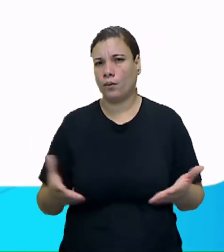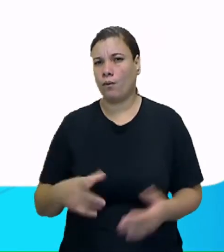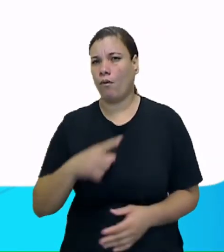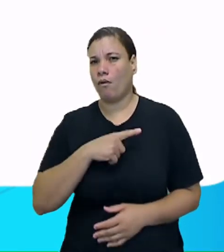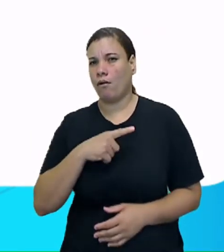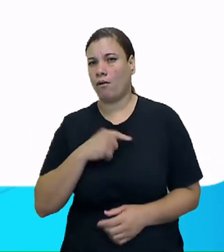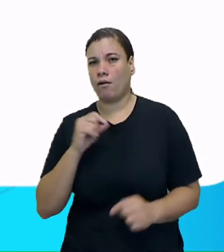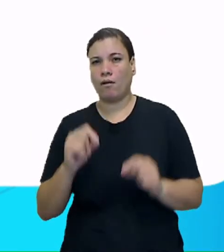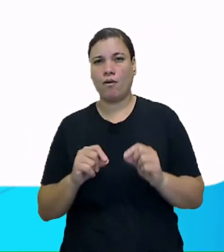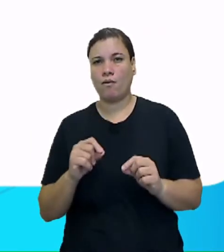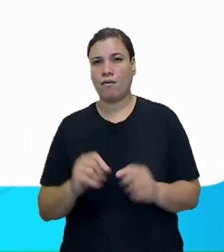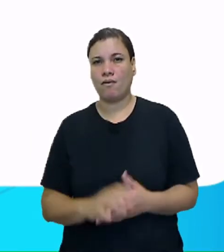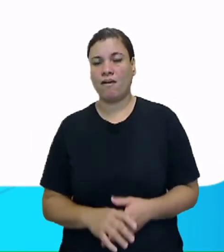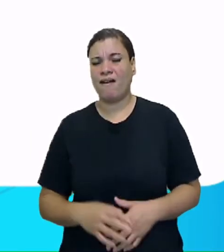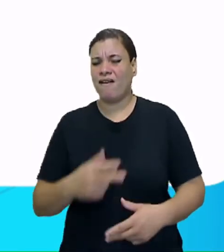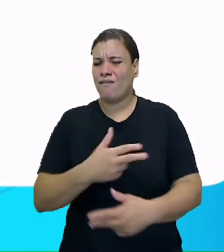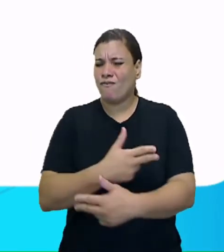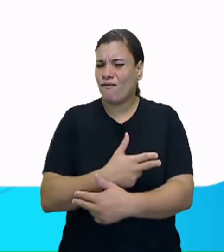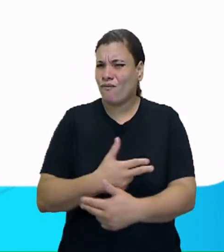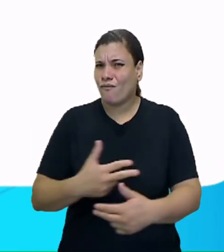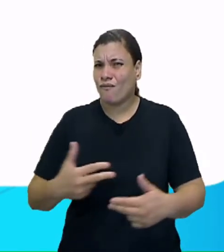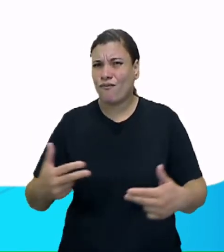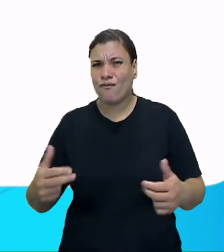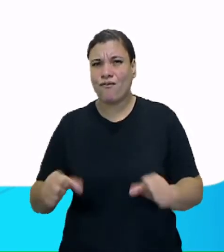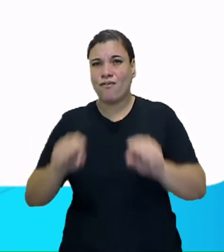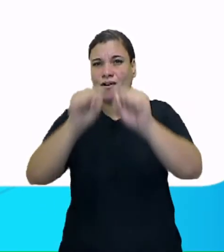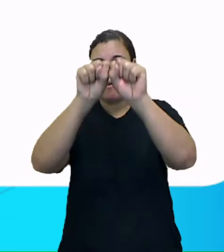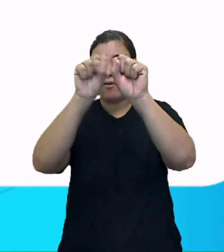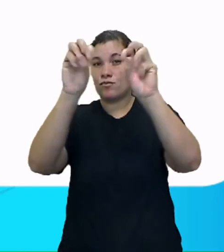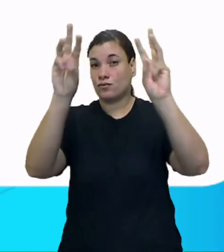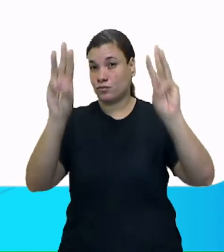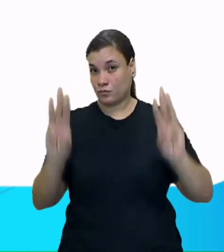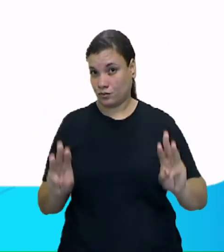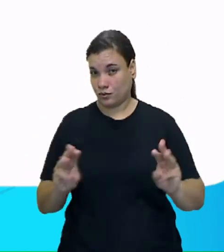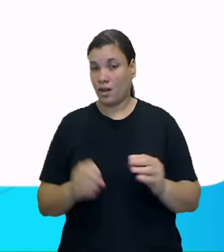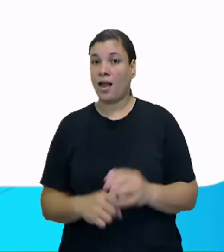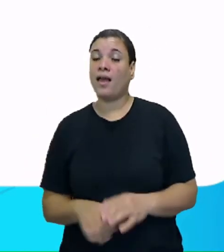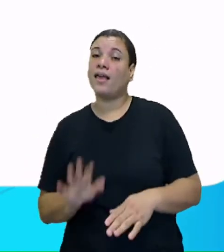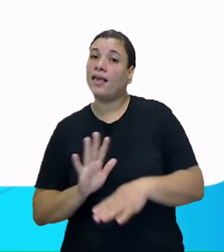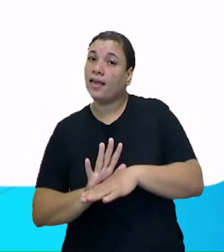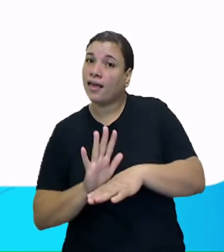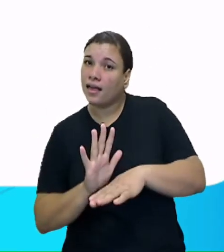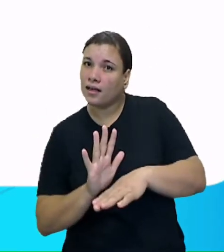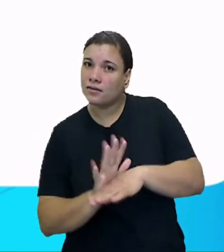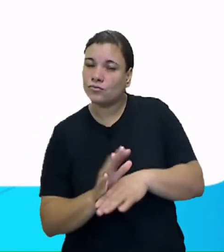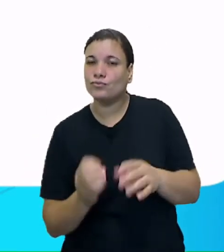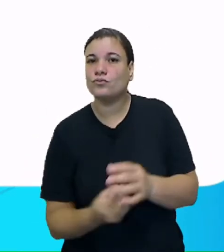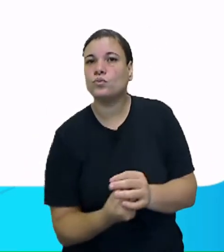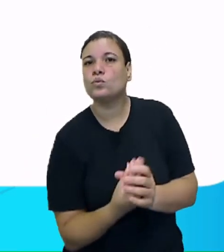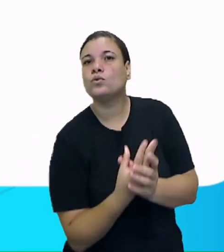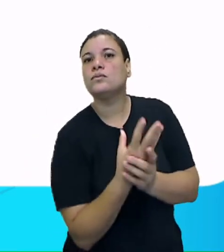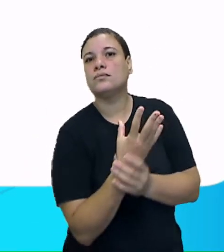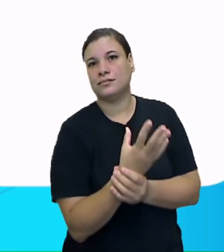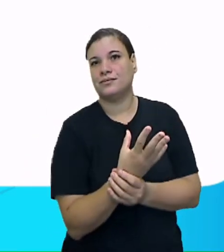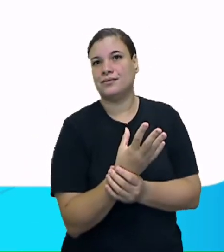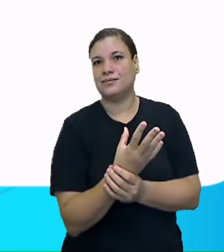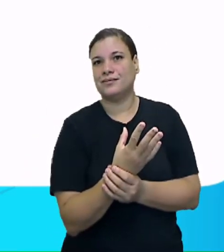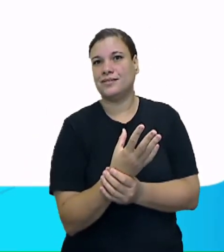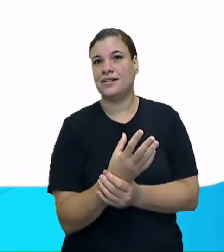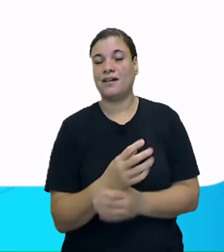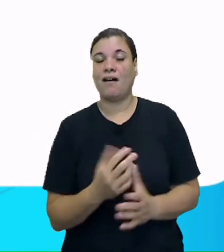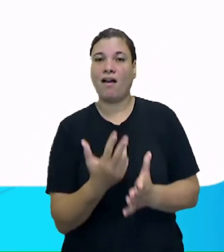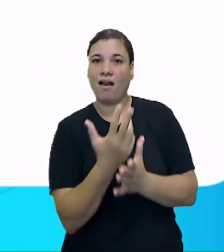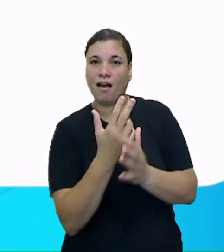Atualmente, existem diversos softwares que facilitam a criação de infográficos online, destinados